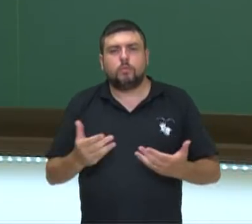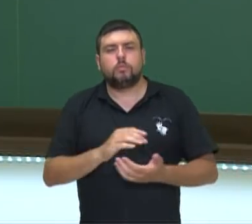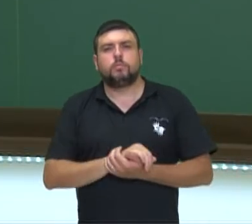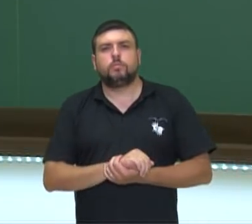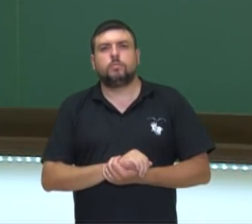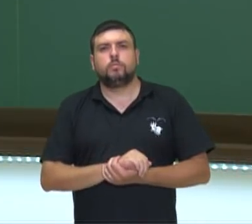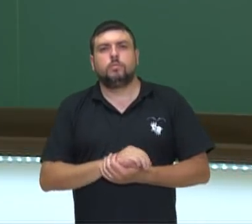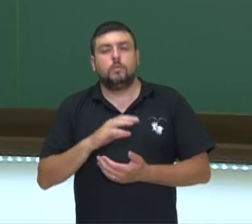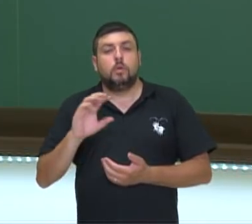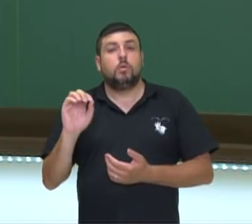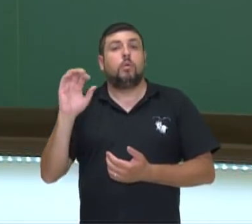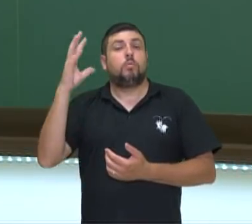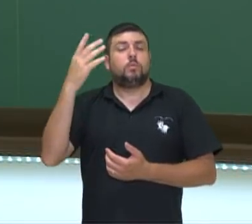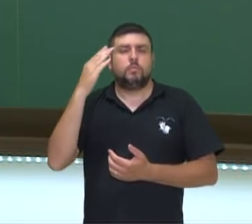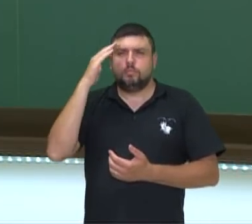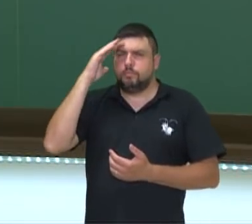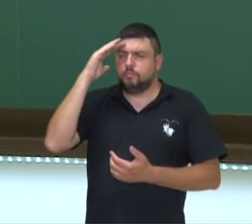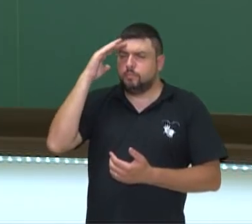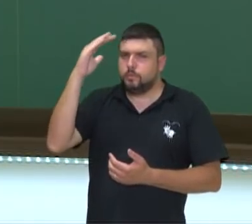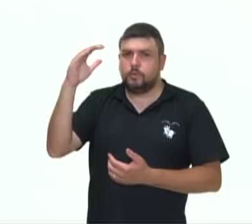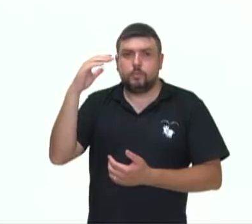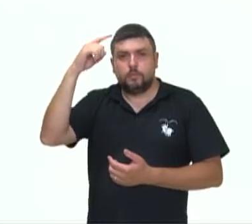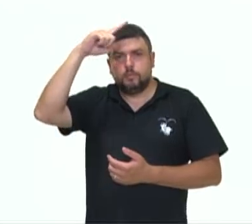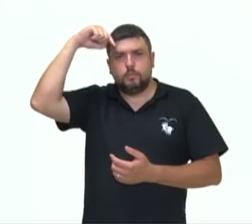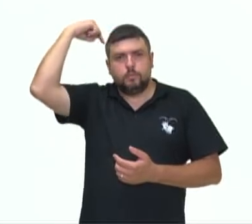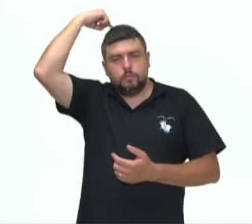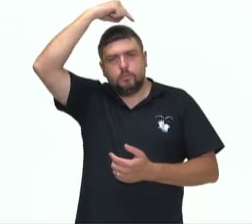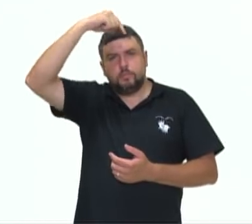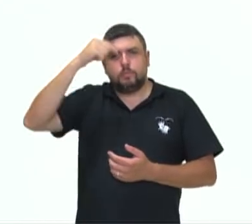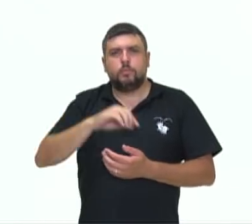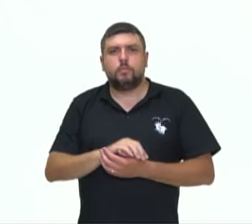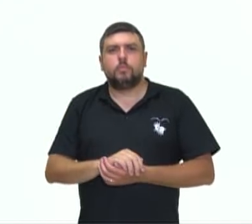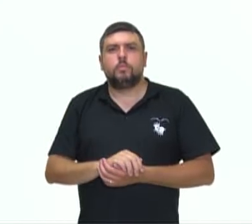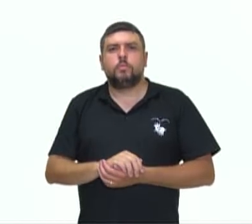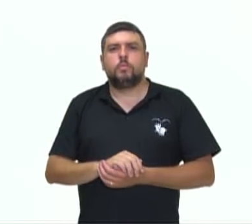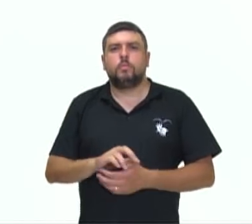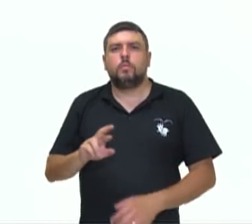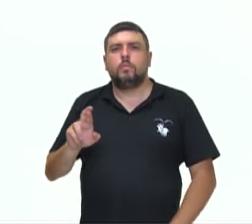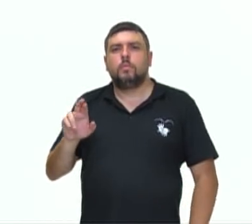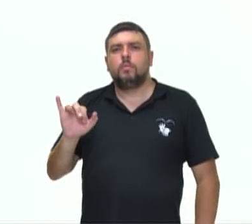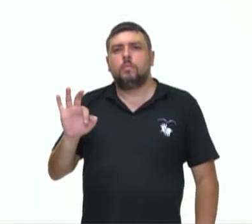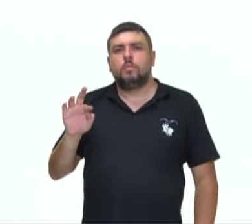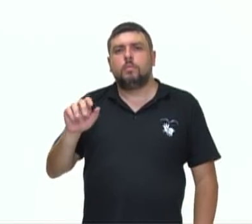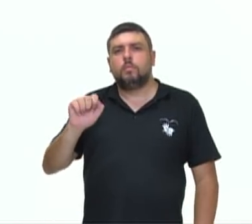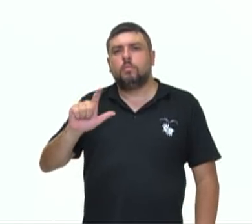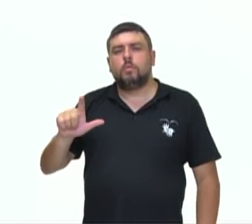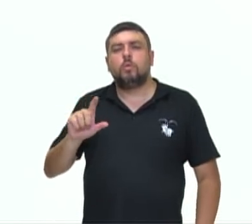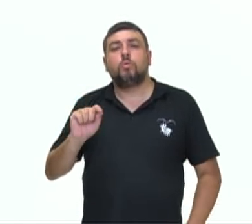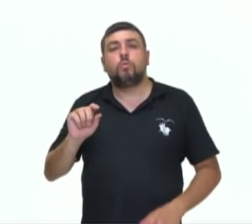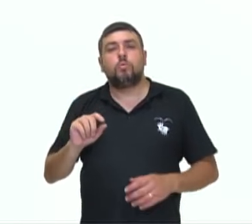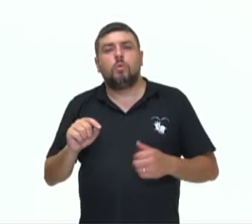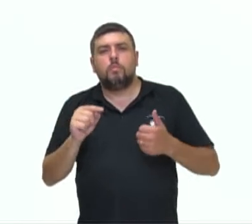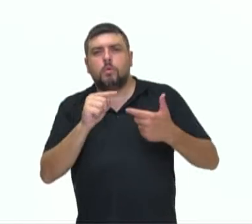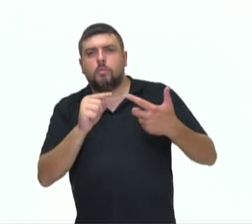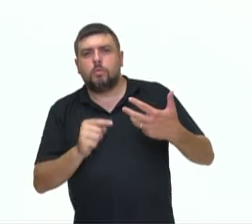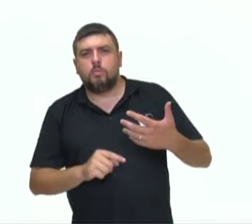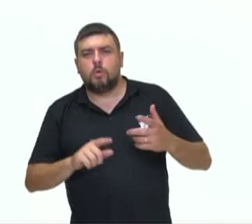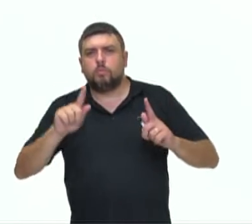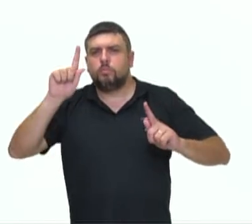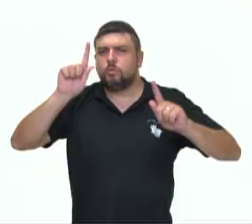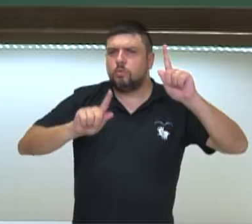acontecimento principalmente sagrado do passado. Ritual é um conjunto de gestos, ações que compõem o rito. Por